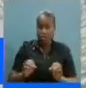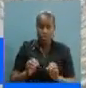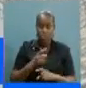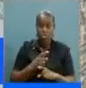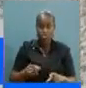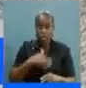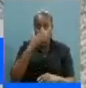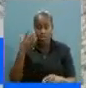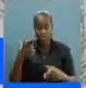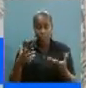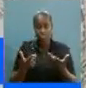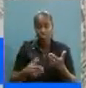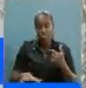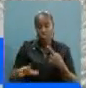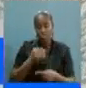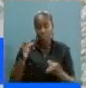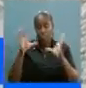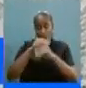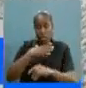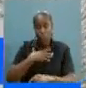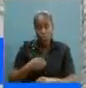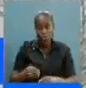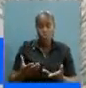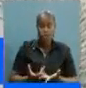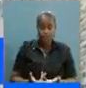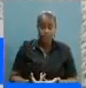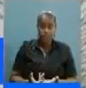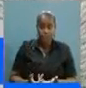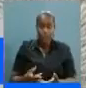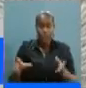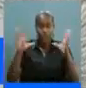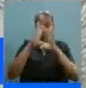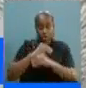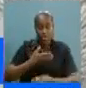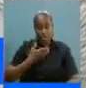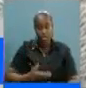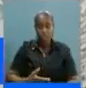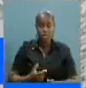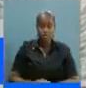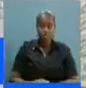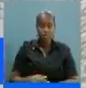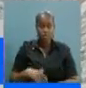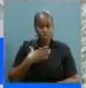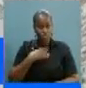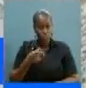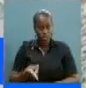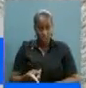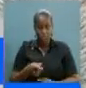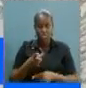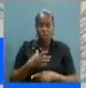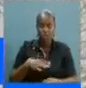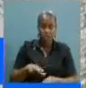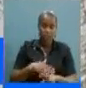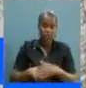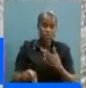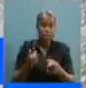ganhar mais gostos, não te ganhar mais experiência. Nós ambição nesse, não querer fazer algo muito mais